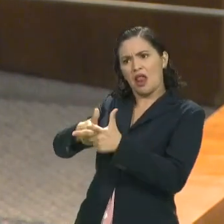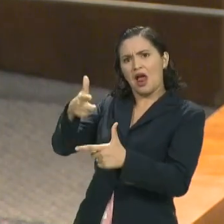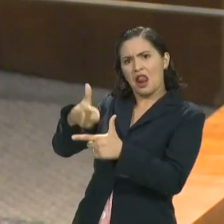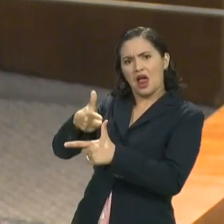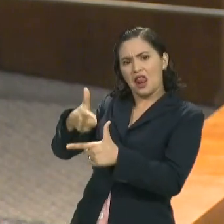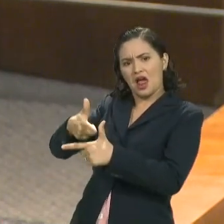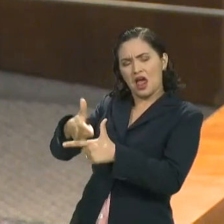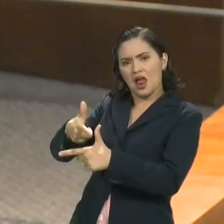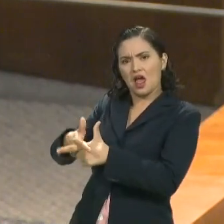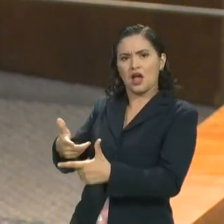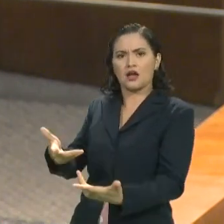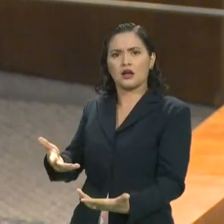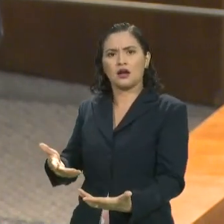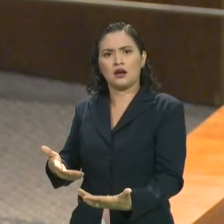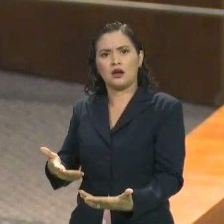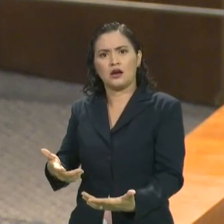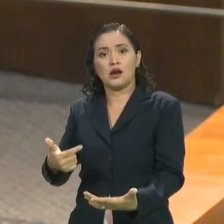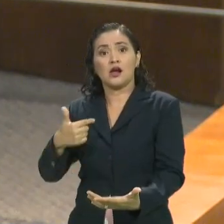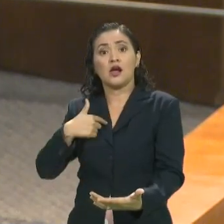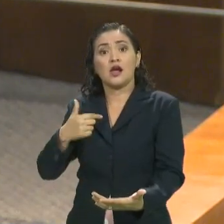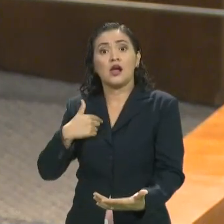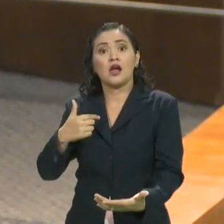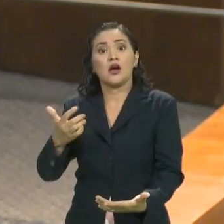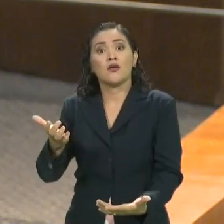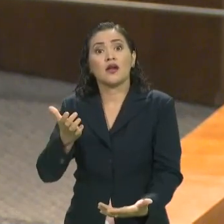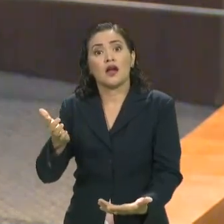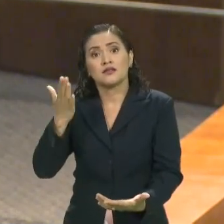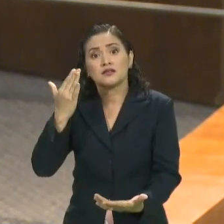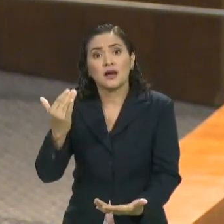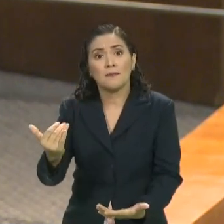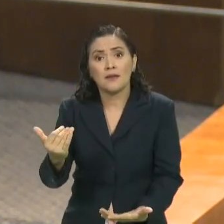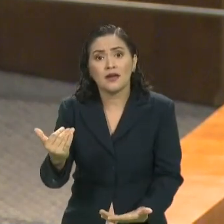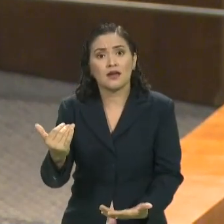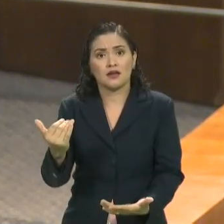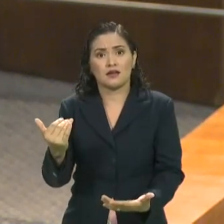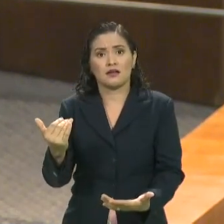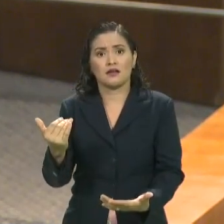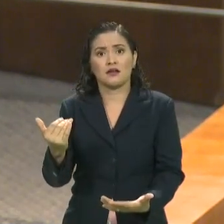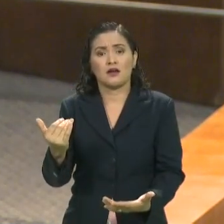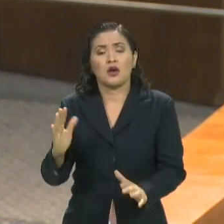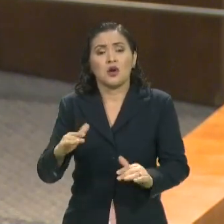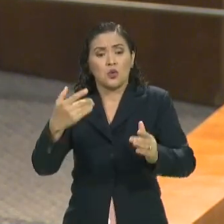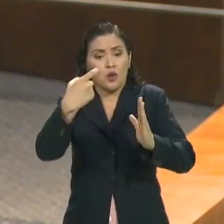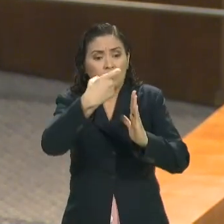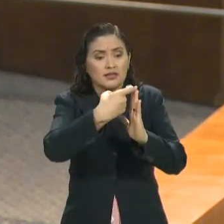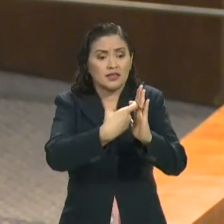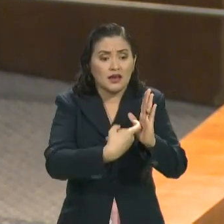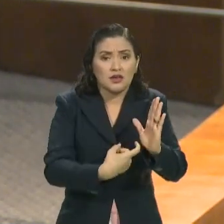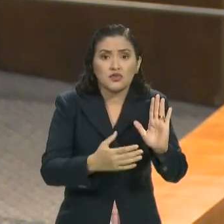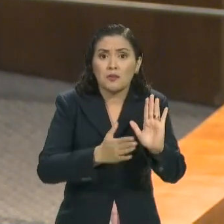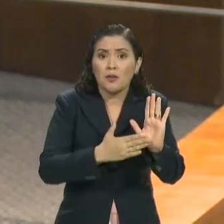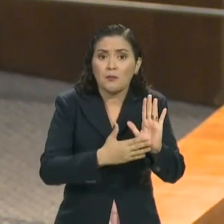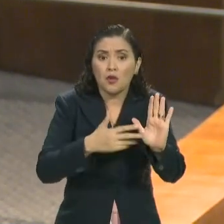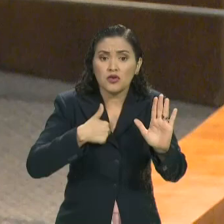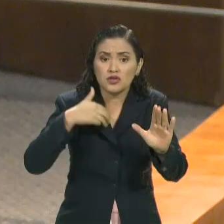era o relato que eu não tive a oportunidade de ver. Senhores, a dor